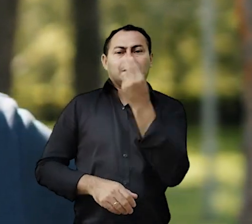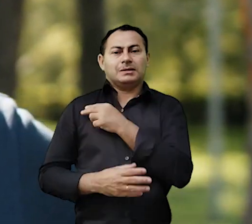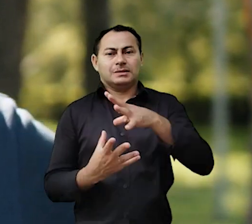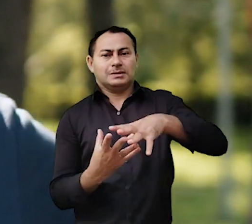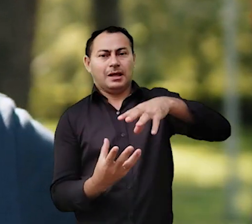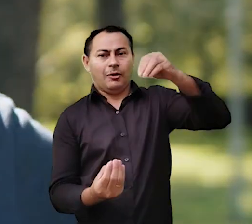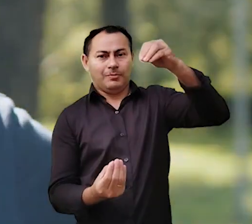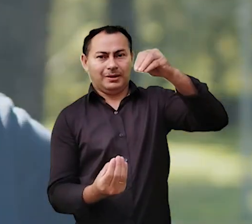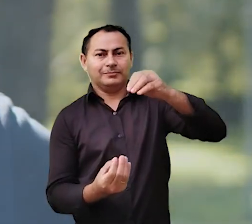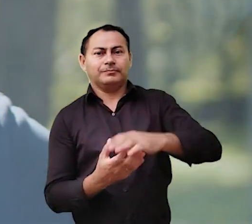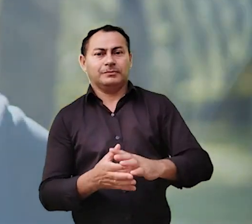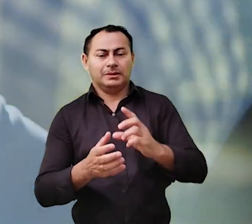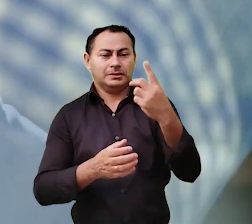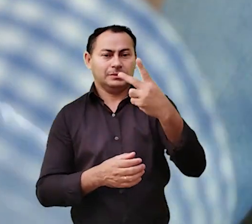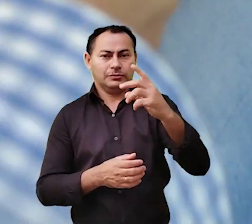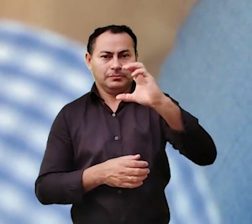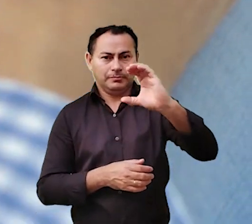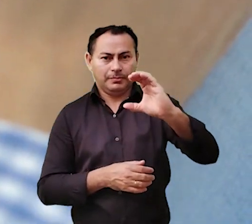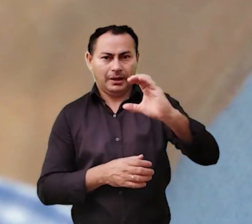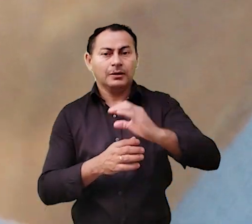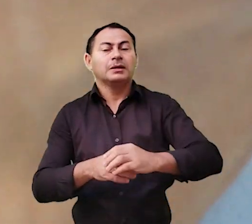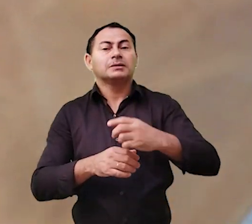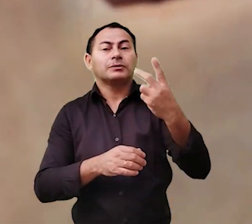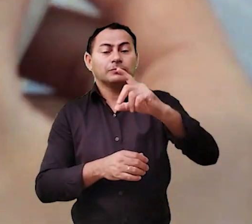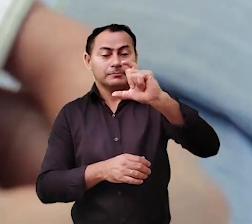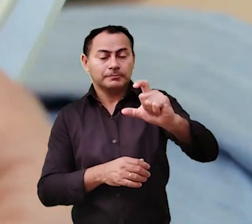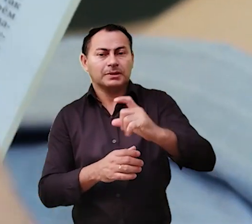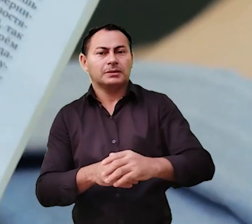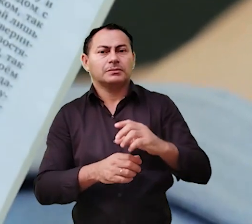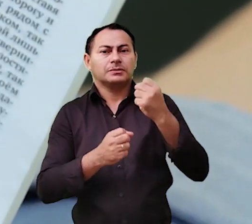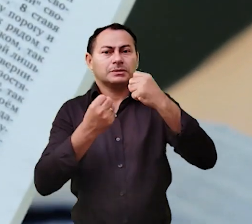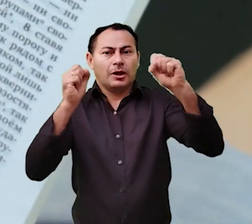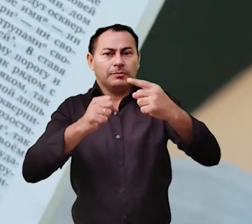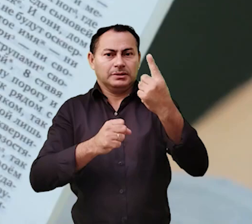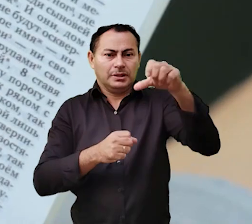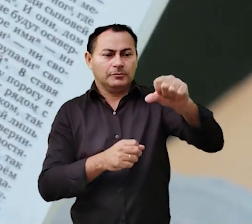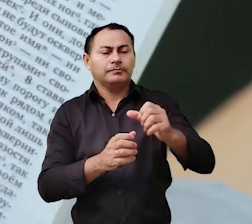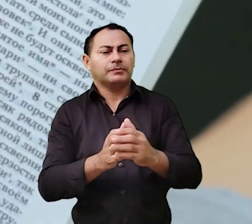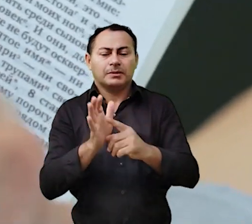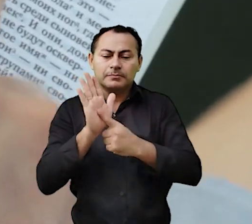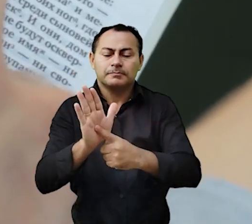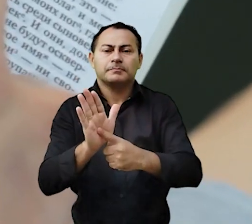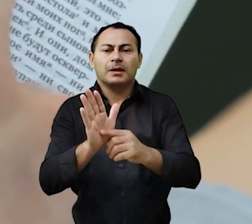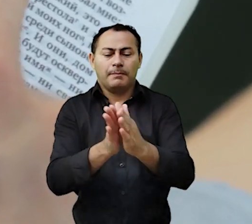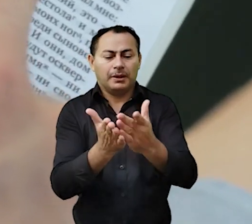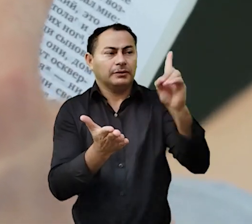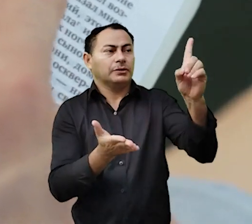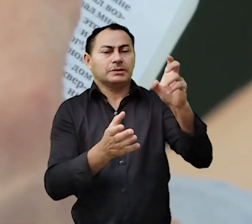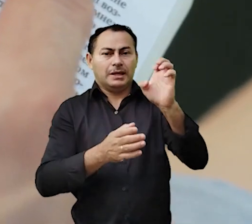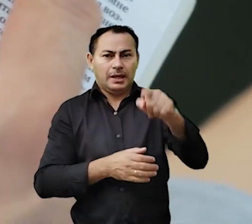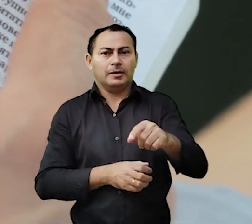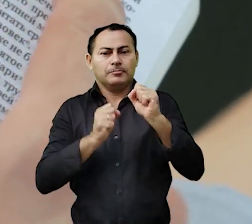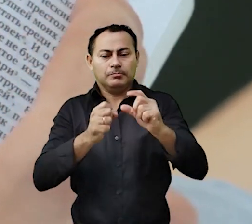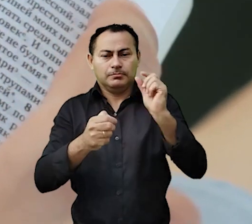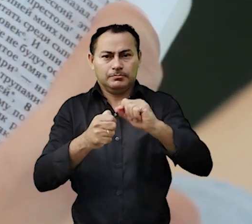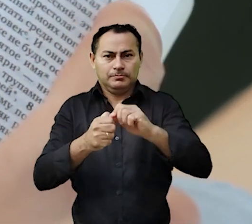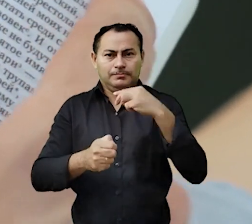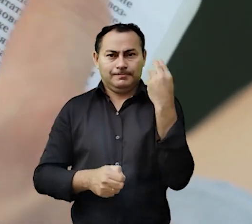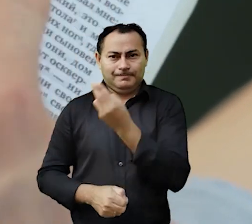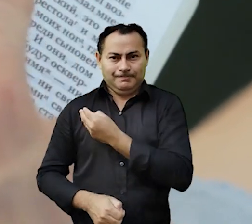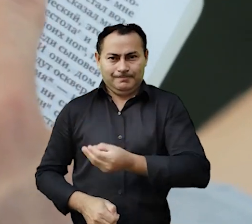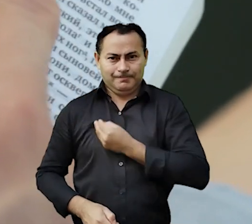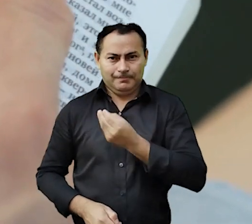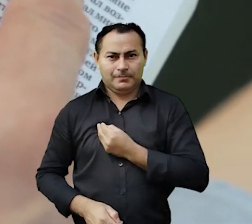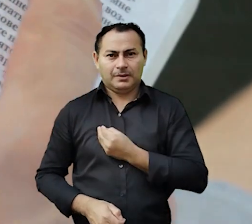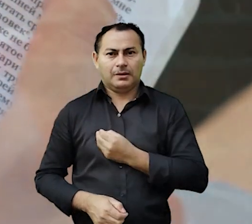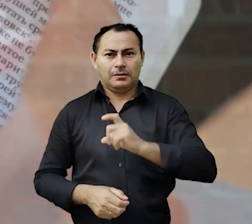almas. O segundo parágrafo do Salmo 19 nos dá uma visão geral do que a palavra de Deus é e o que ela pode fazer em nossas